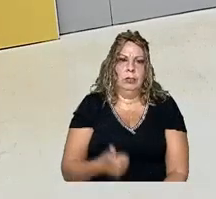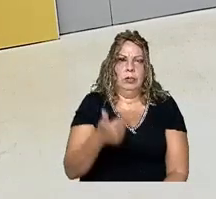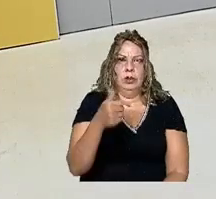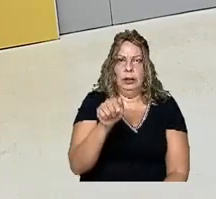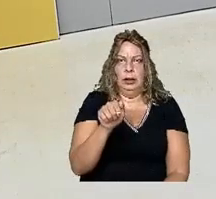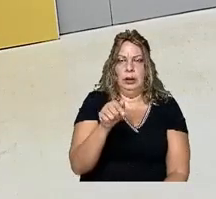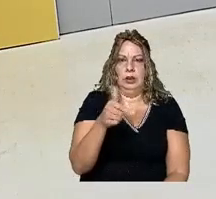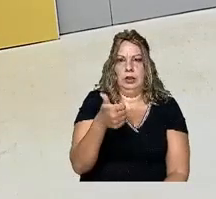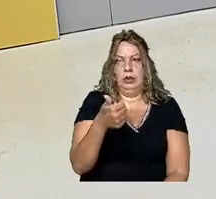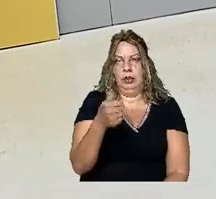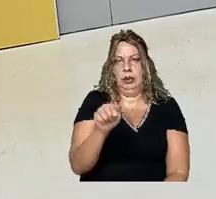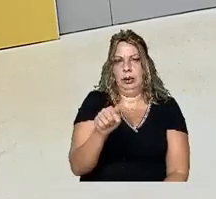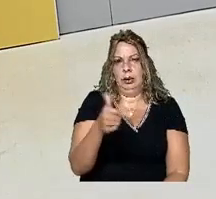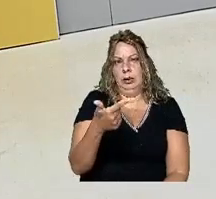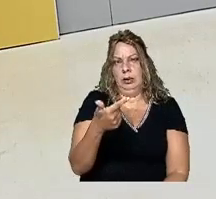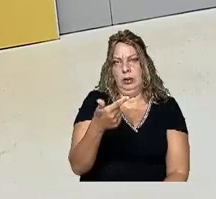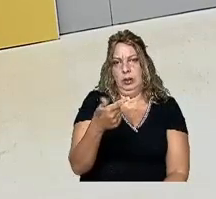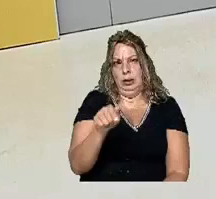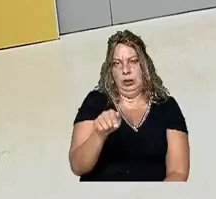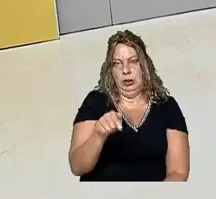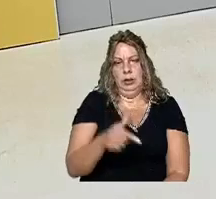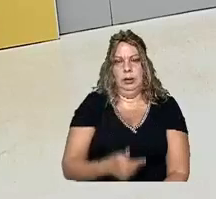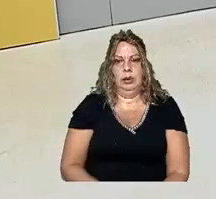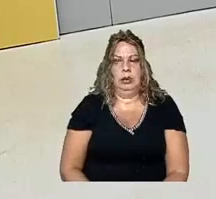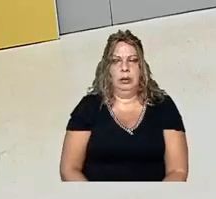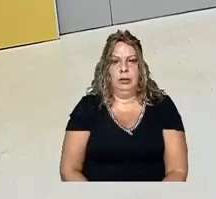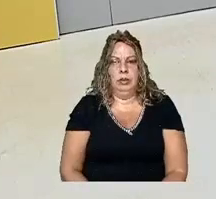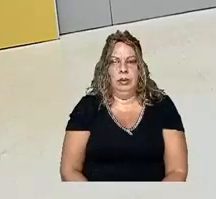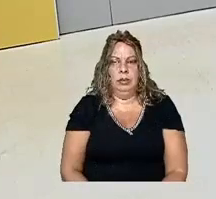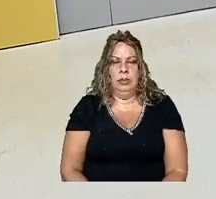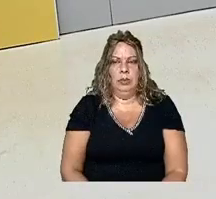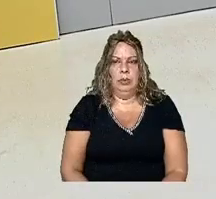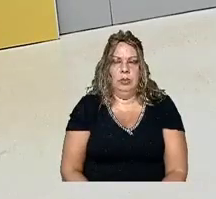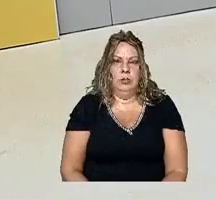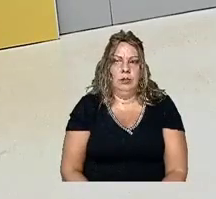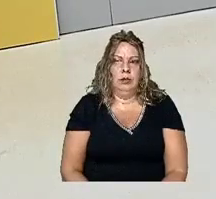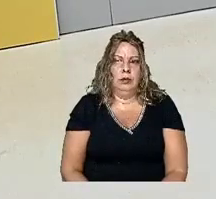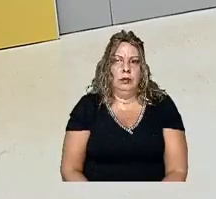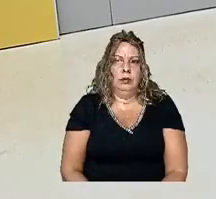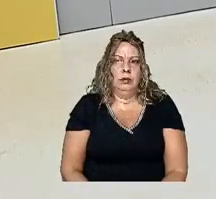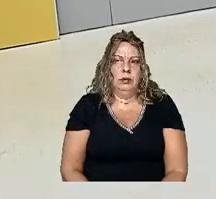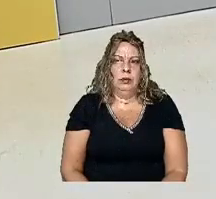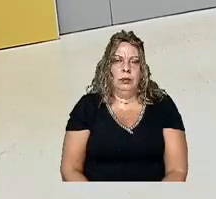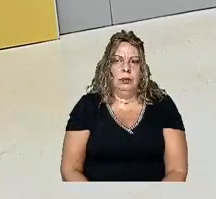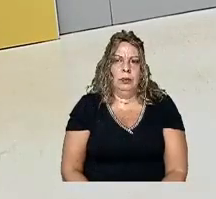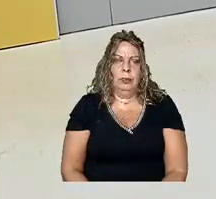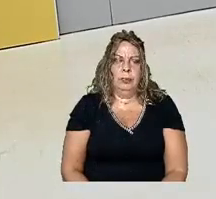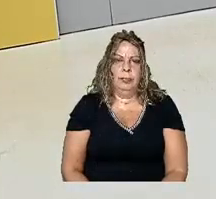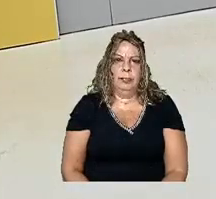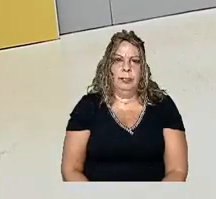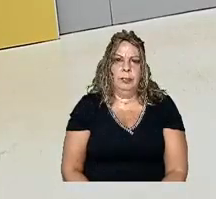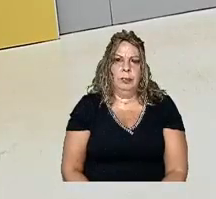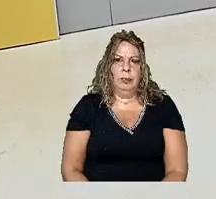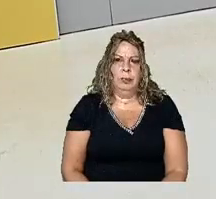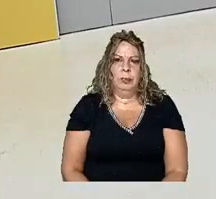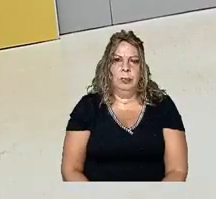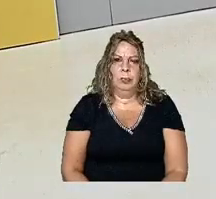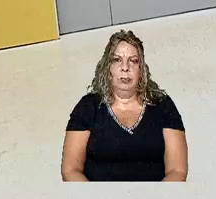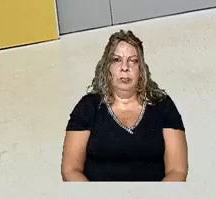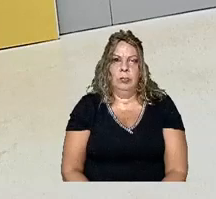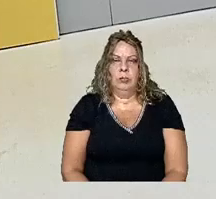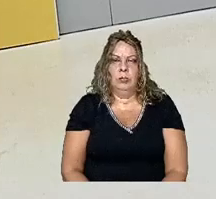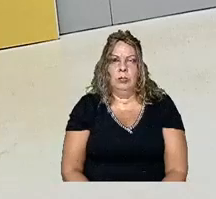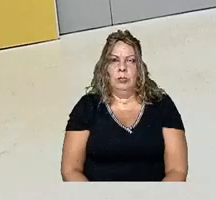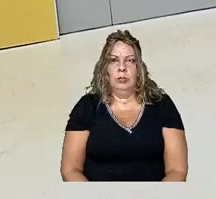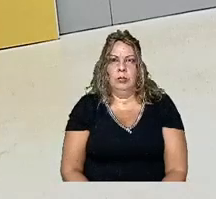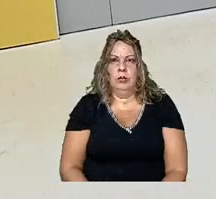contrário. Aí, perfeito, obrigada. 17, já marcou 17? Vamos lá, que o